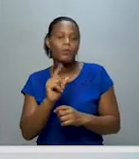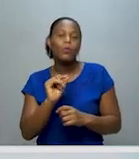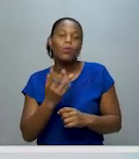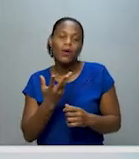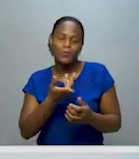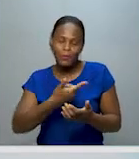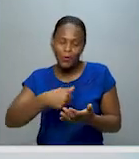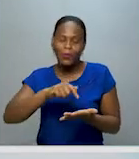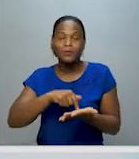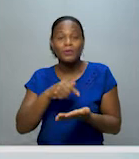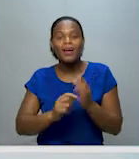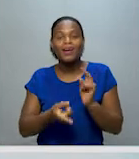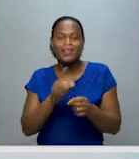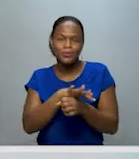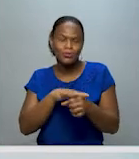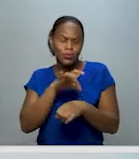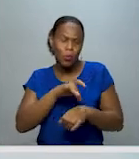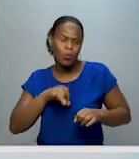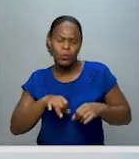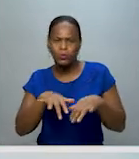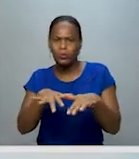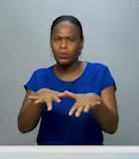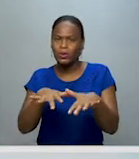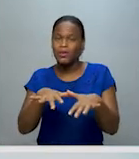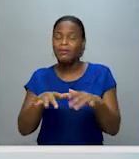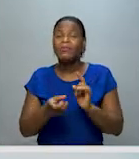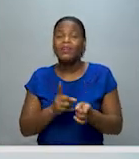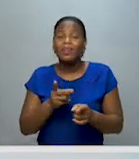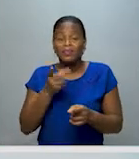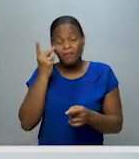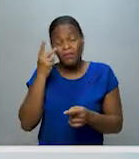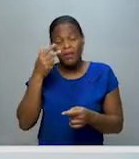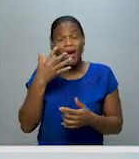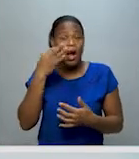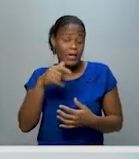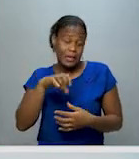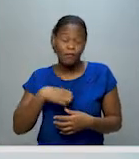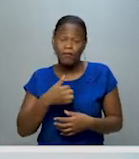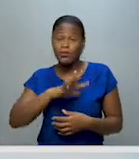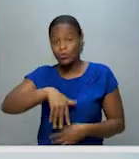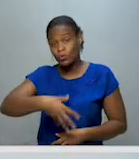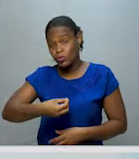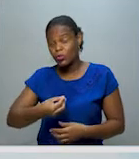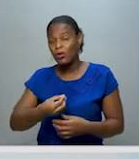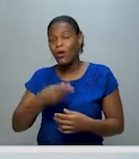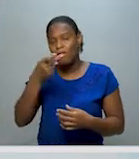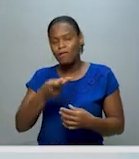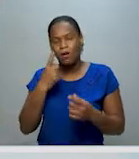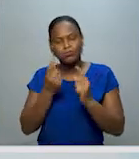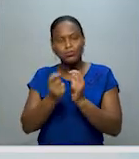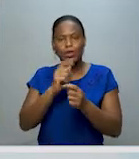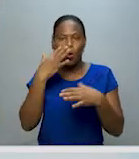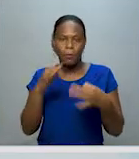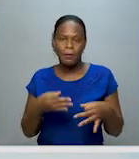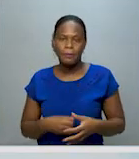enquanto aguardamos que essa situação da pandemia que se vive ainda no país e no mundo volte à normalidade.